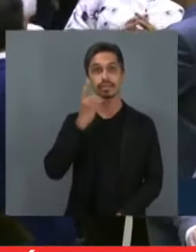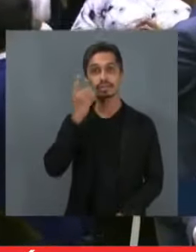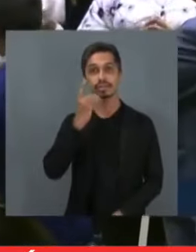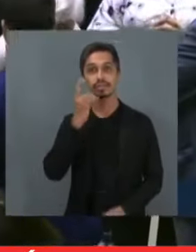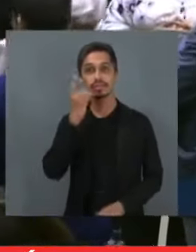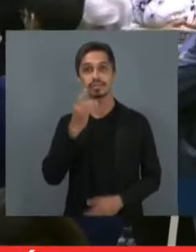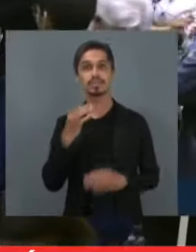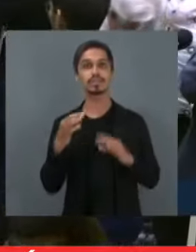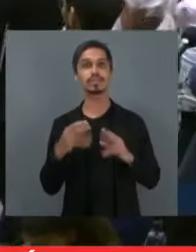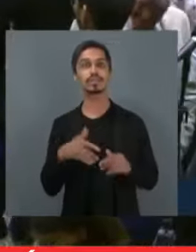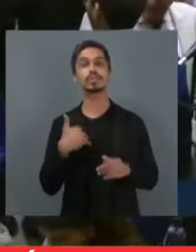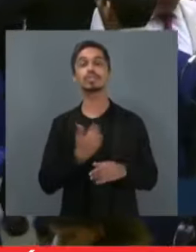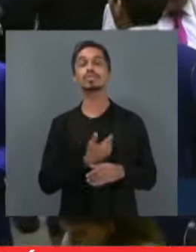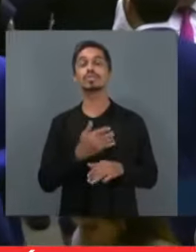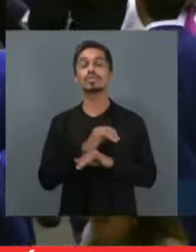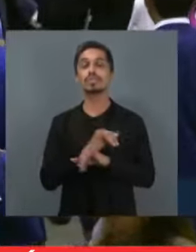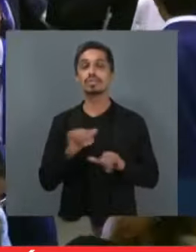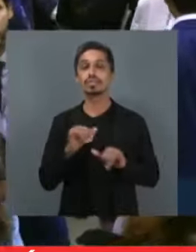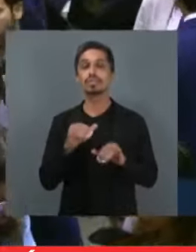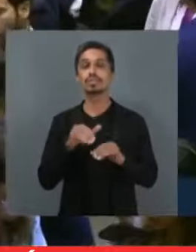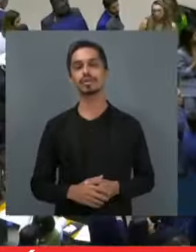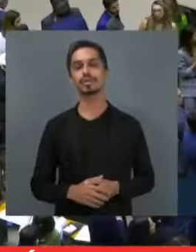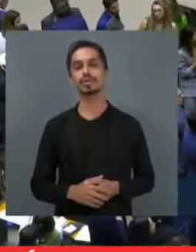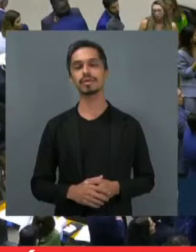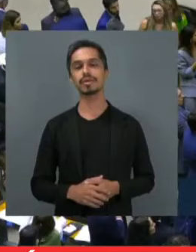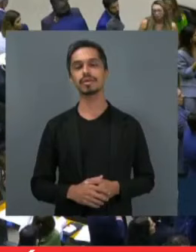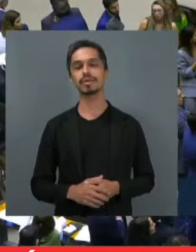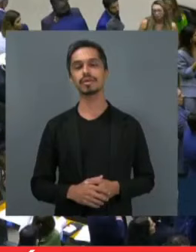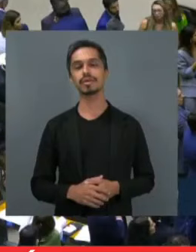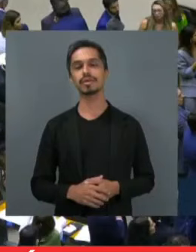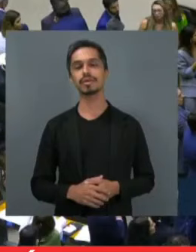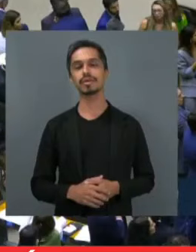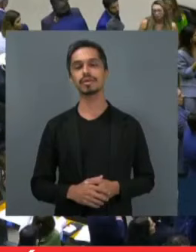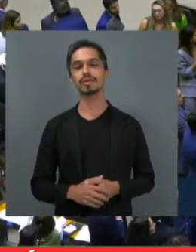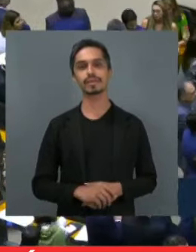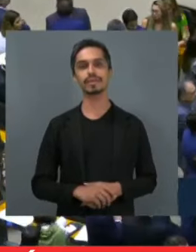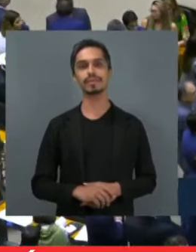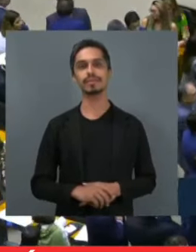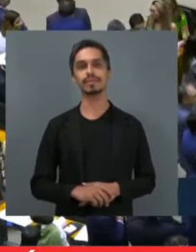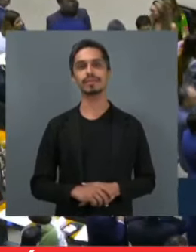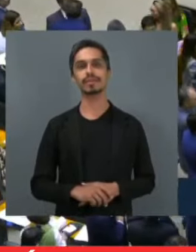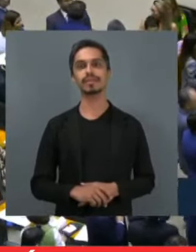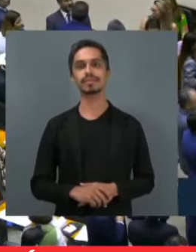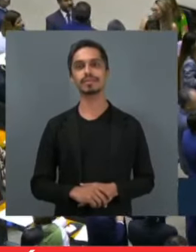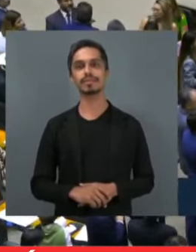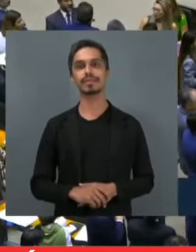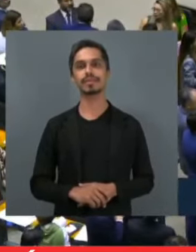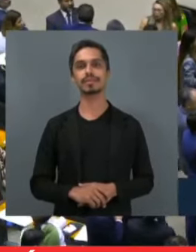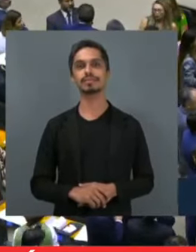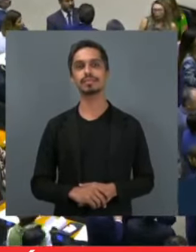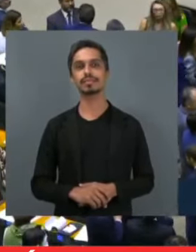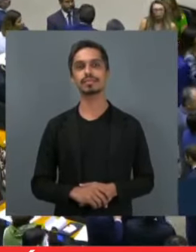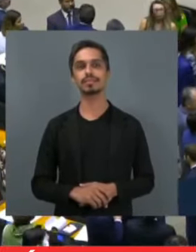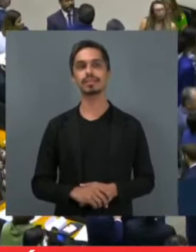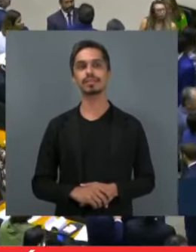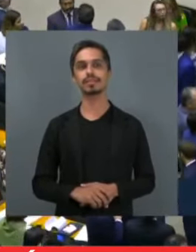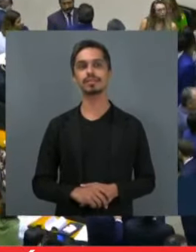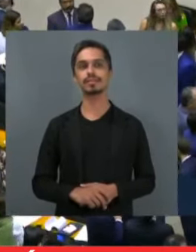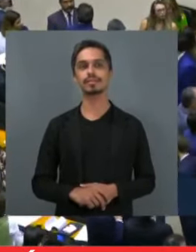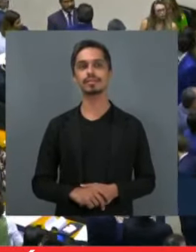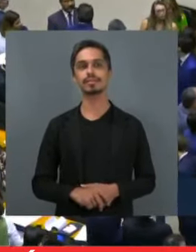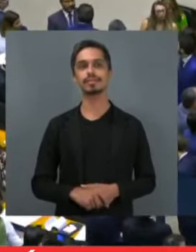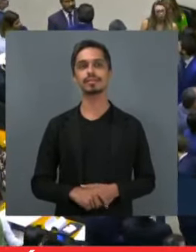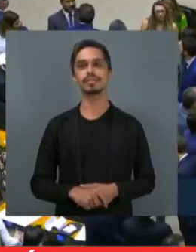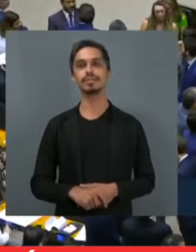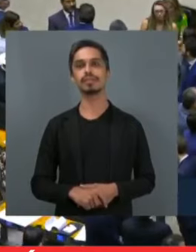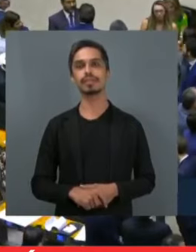esses órgãos que que citei há pouco indo a Campo indo ao congresso nacional pleitear mas se o governo não quiser